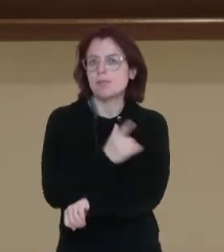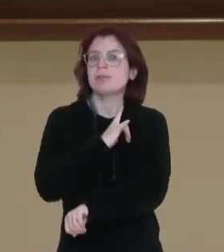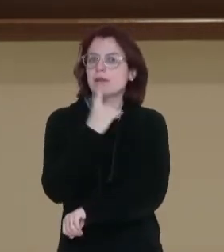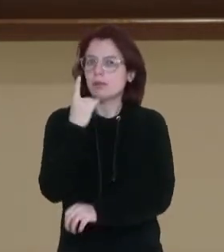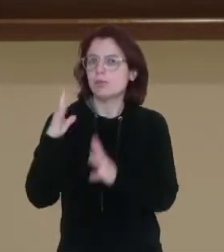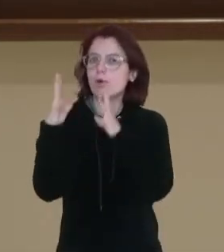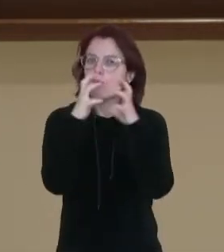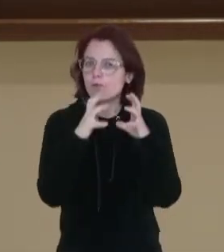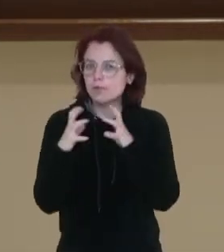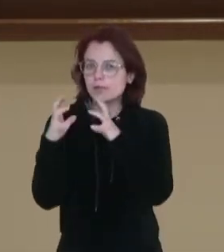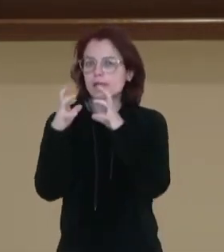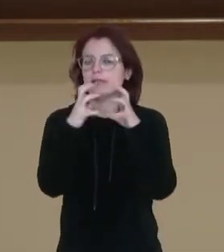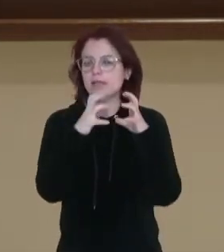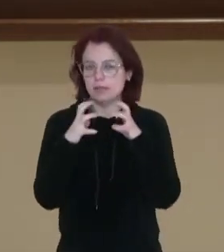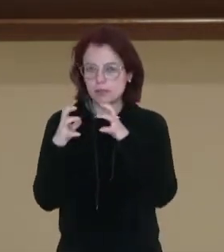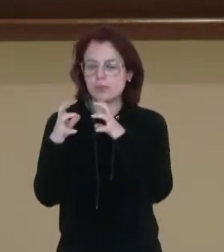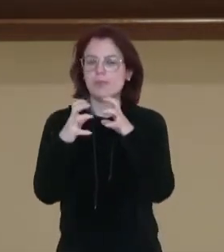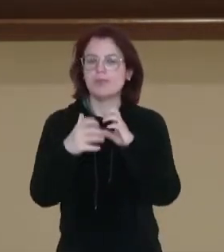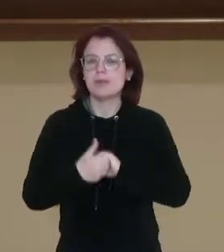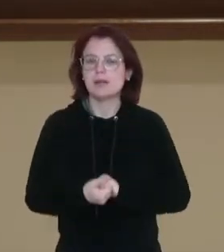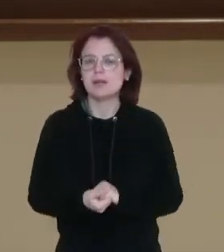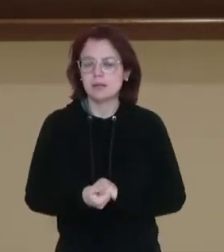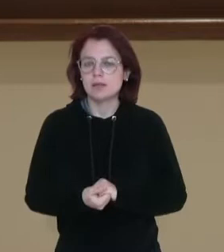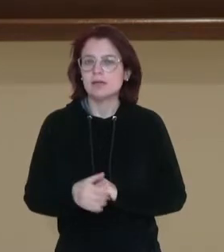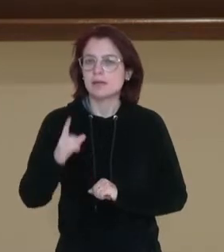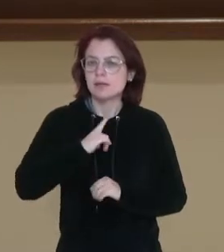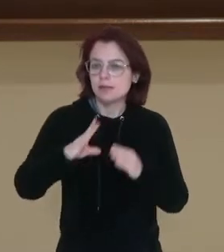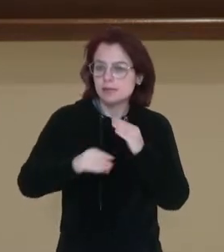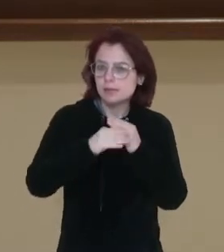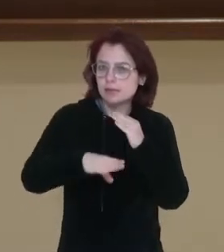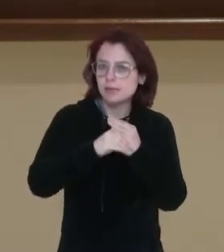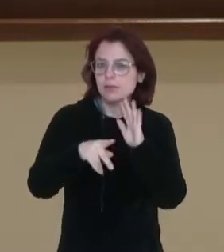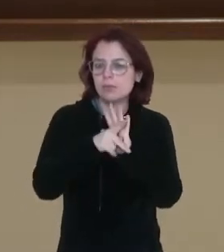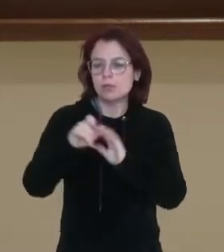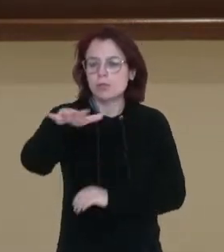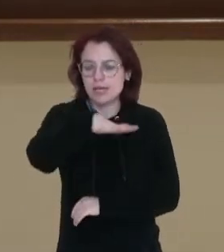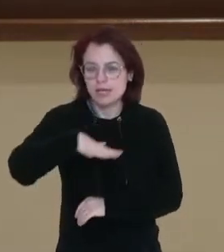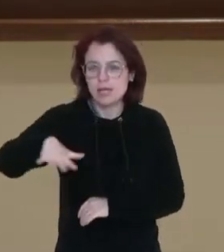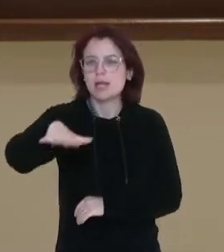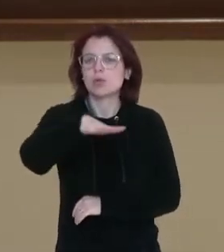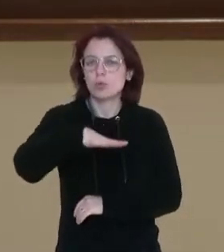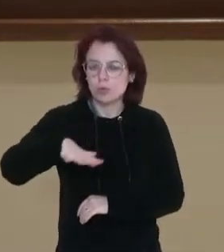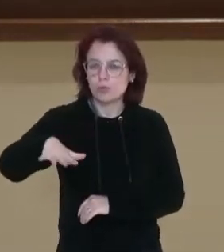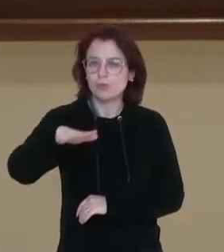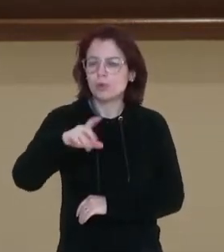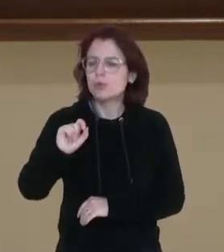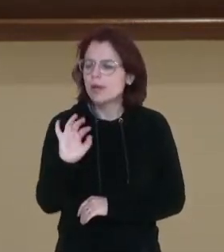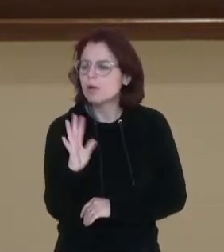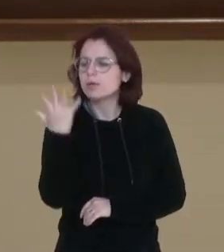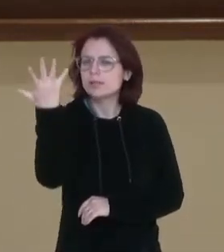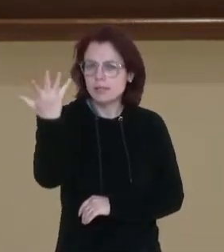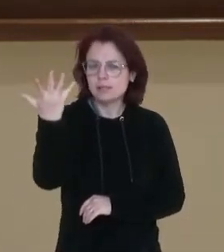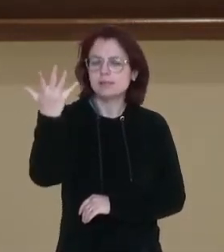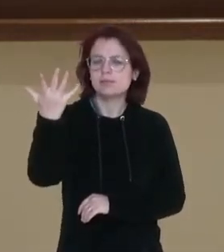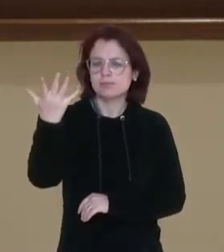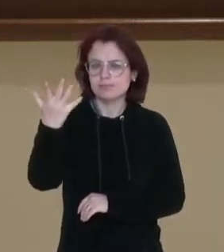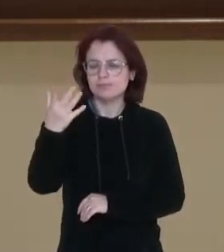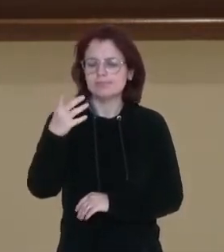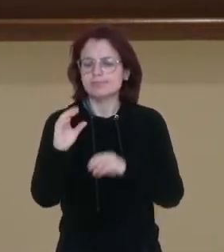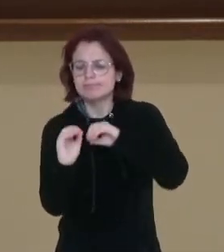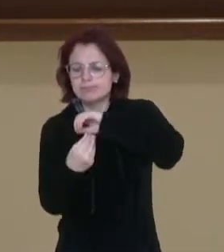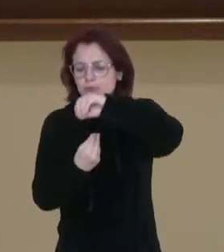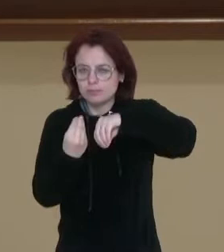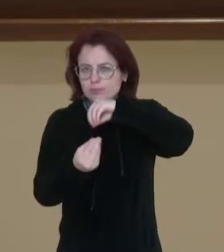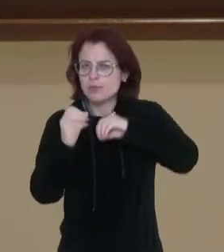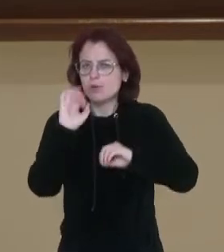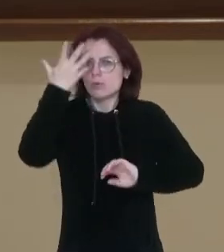torno do qual gira a sequência de ações que constituem o enredo, né? Lembrando que o enredo é a sucessão de acontecimentos